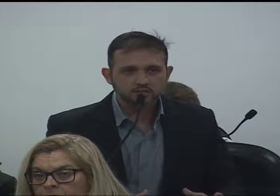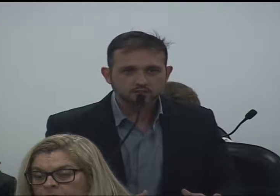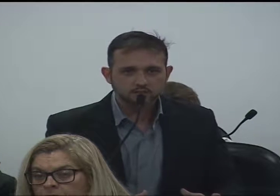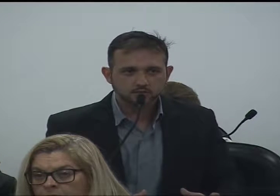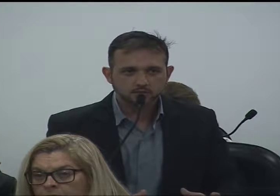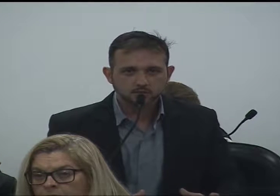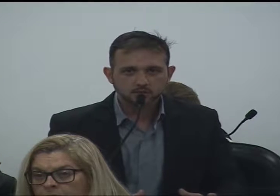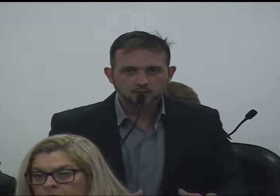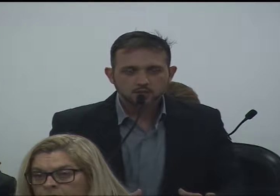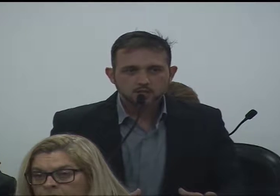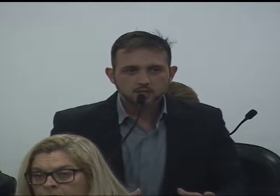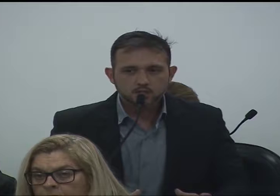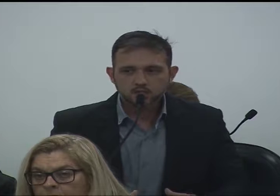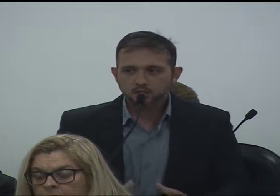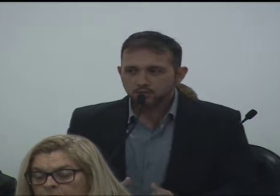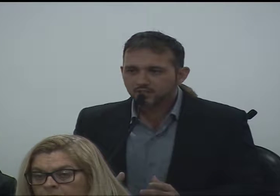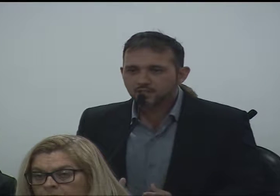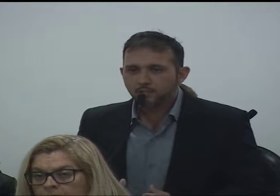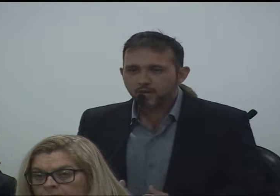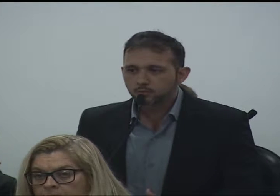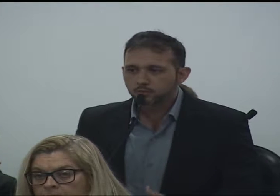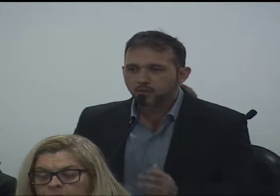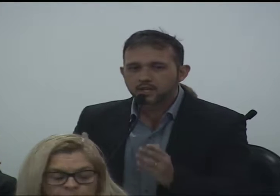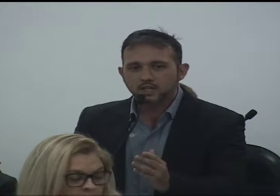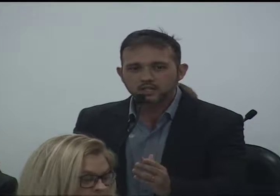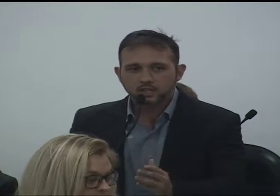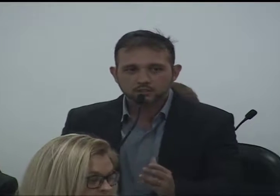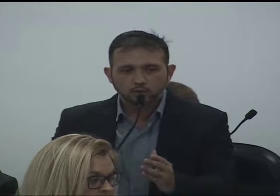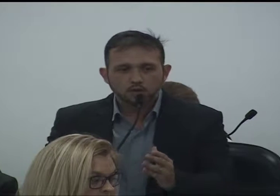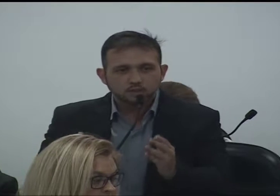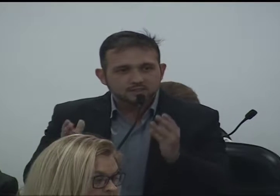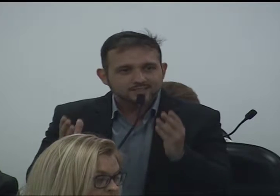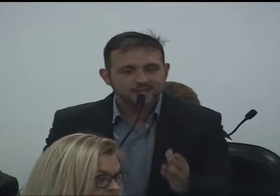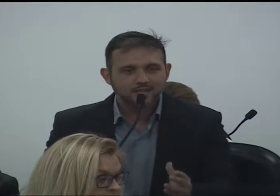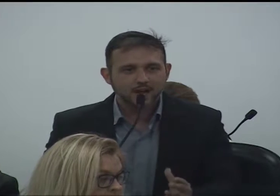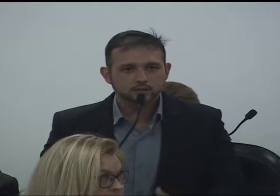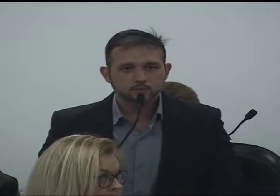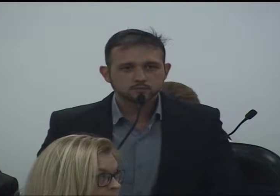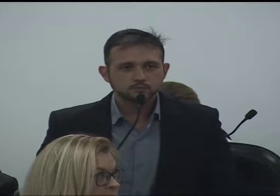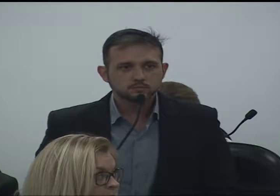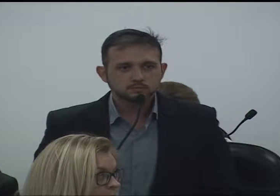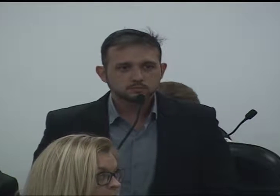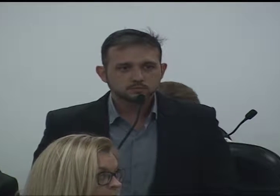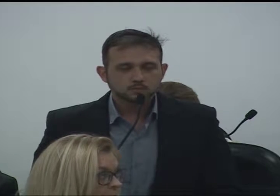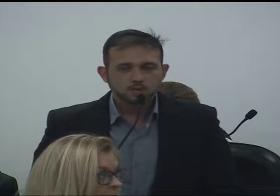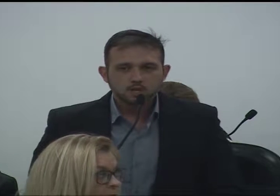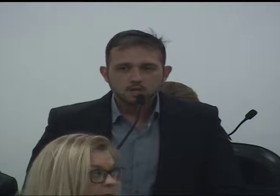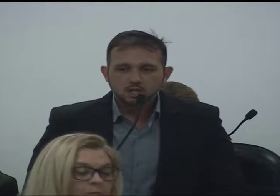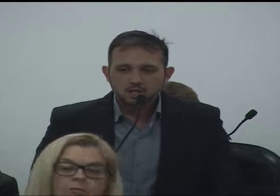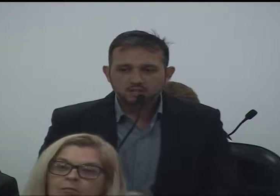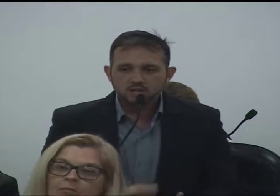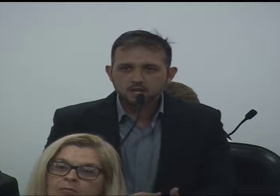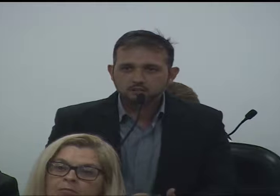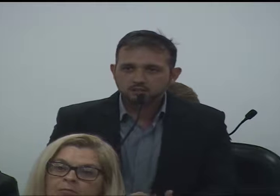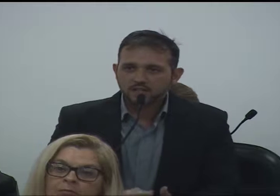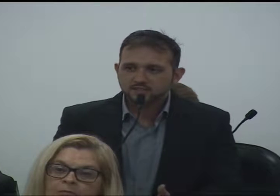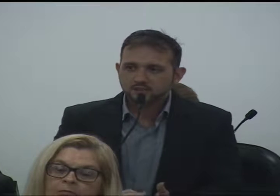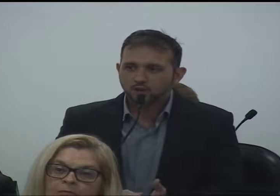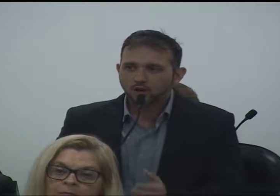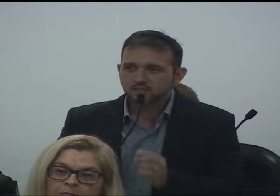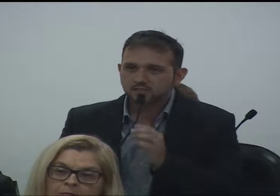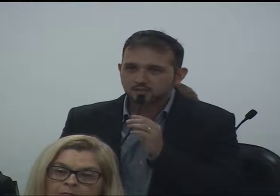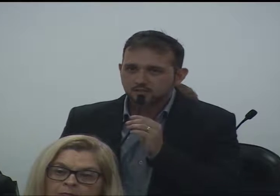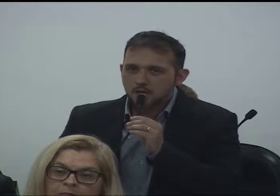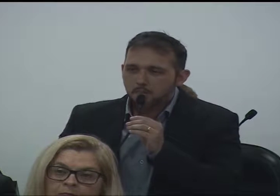com hóstias, que nós sabemos, para a Igreja Católica isso é sagrado, e dentro